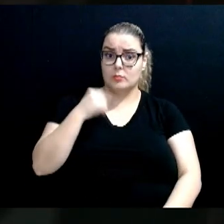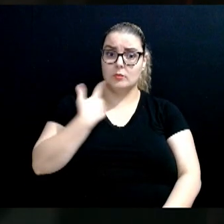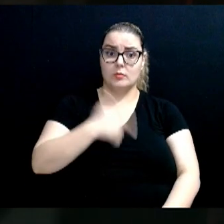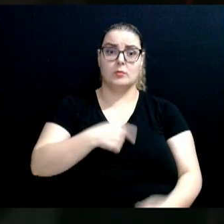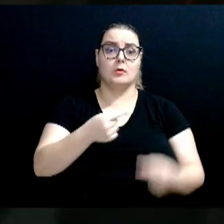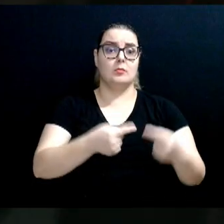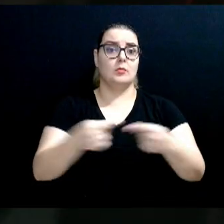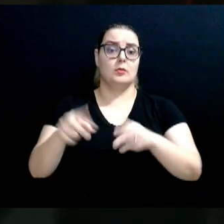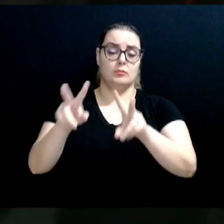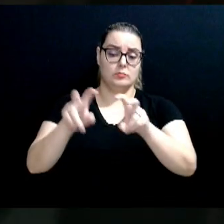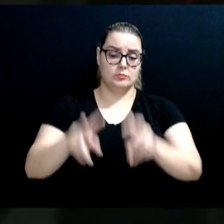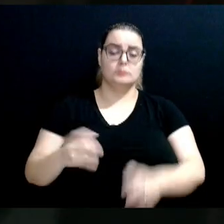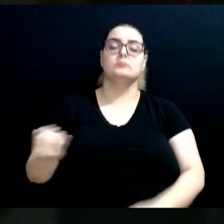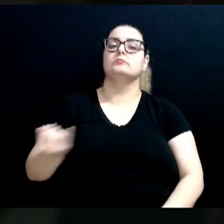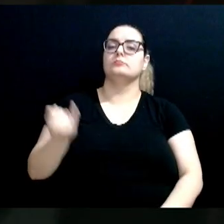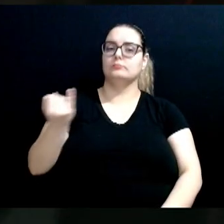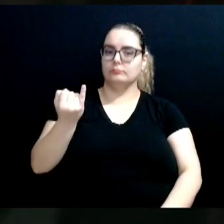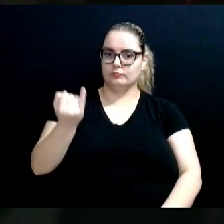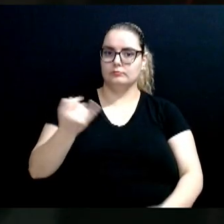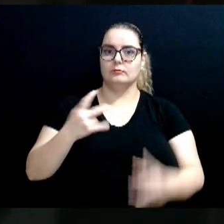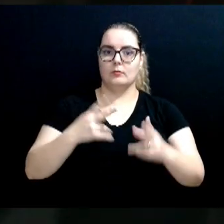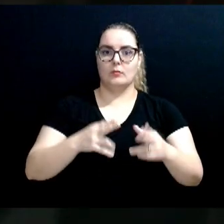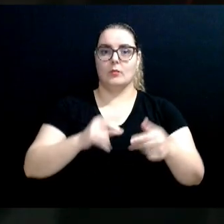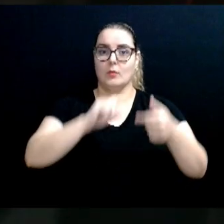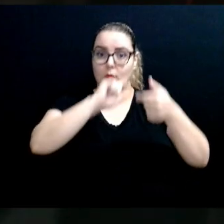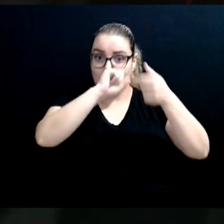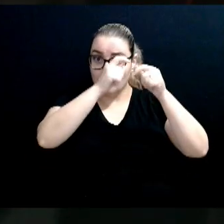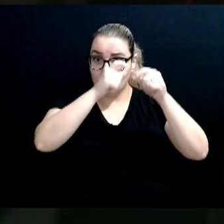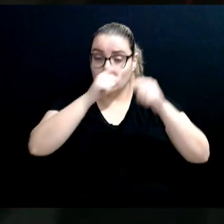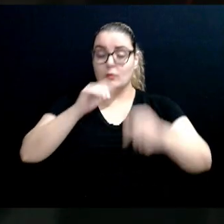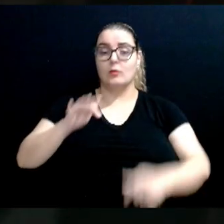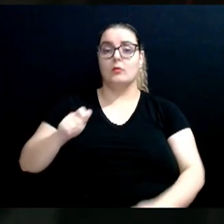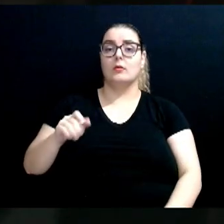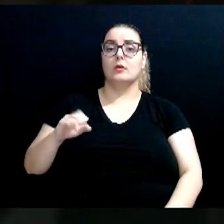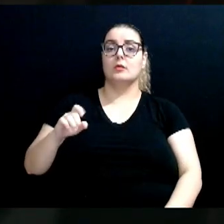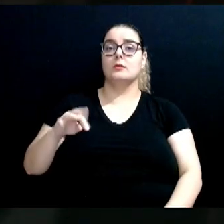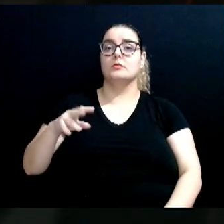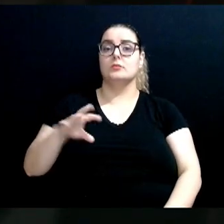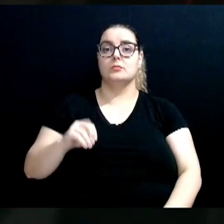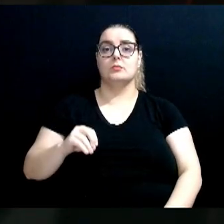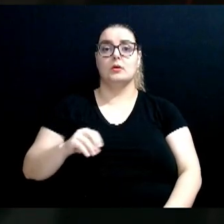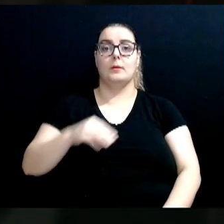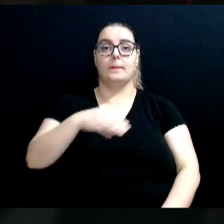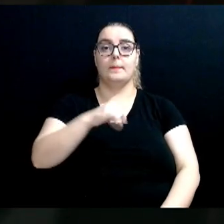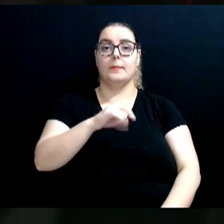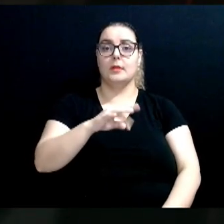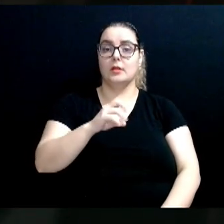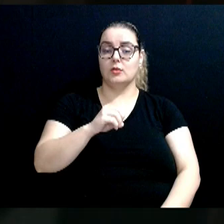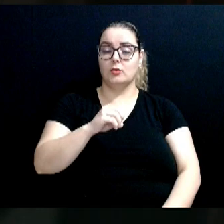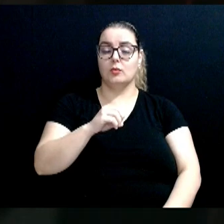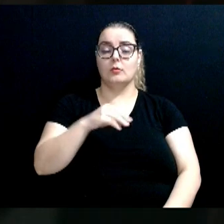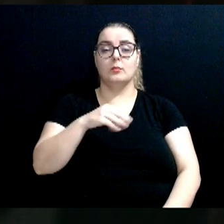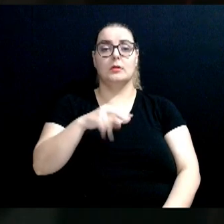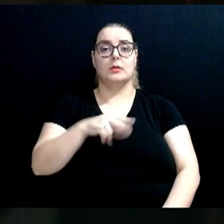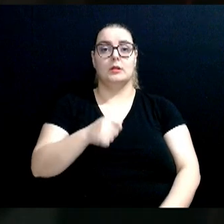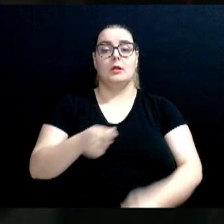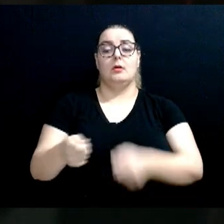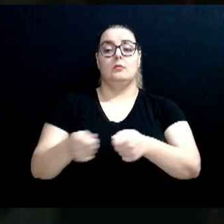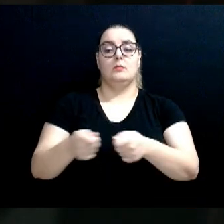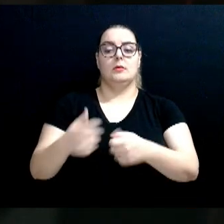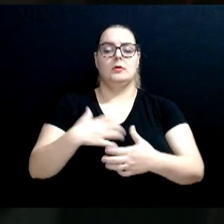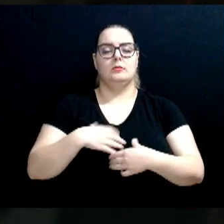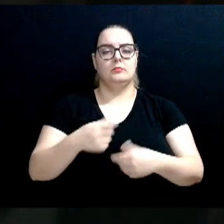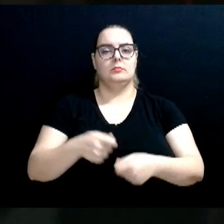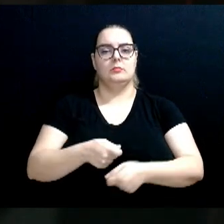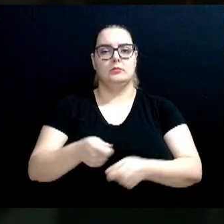temas importantes como o transtorno factício, a mitomania, a manipulação emocional e os